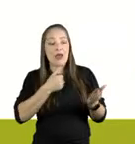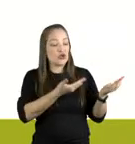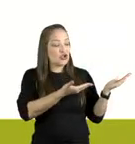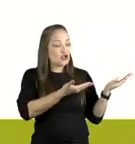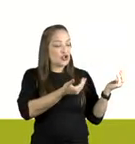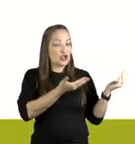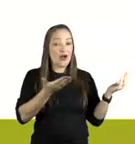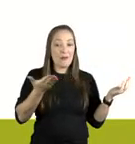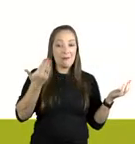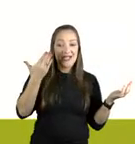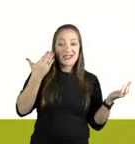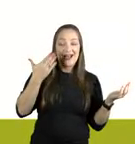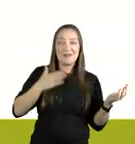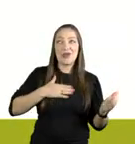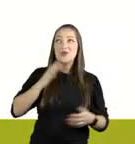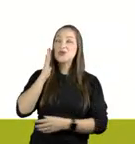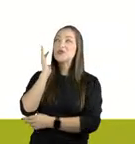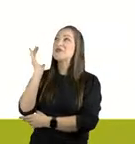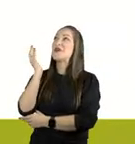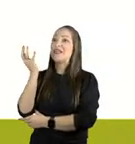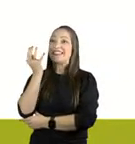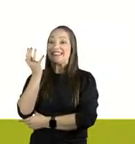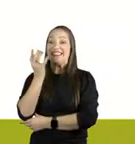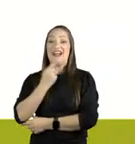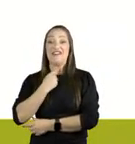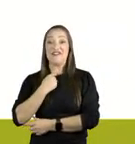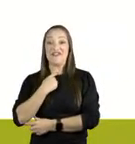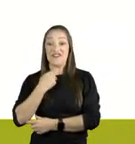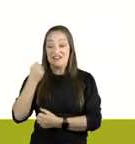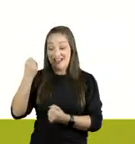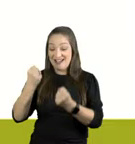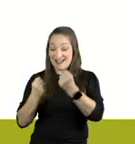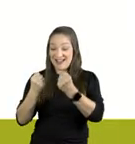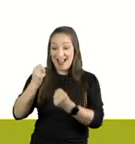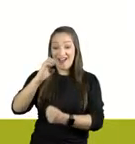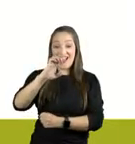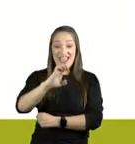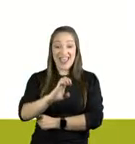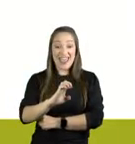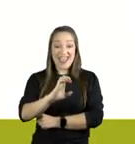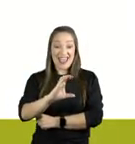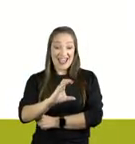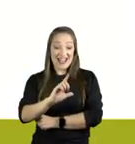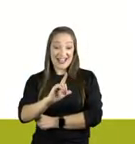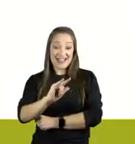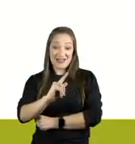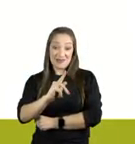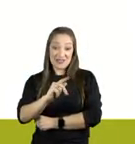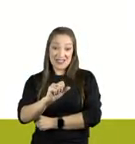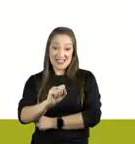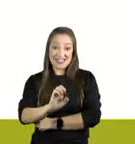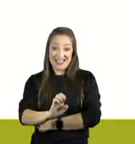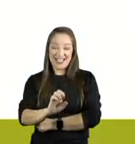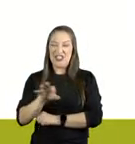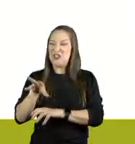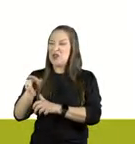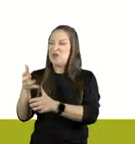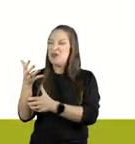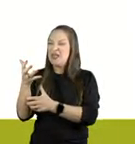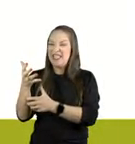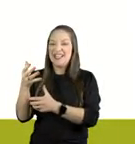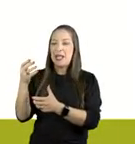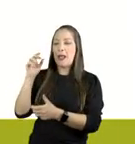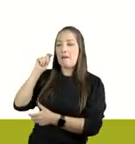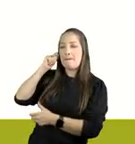um Eclipse, aquele carro que todo mundo queria nos anos 2000, preto, lindo. Conforme eu fui envelhecendo